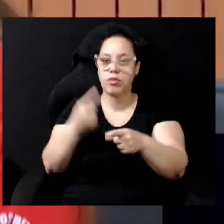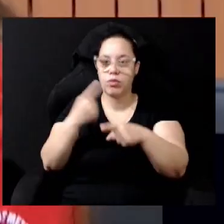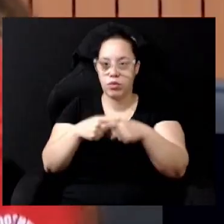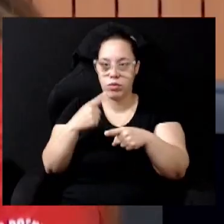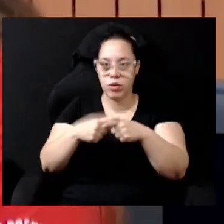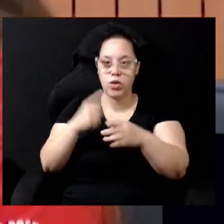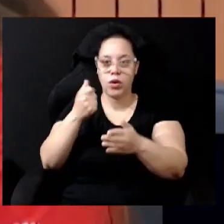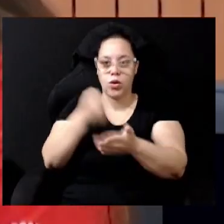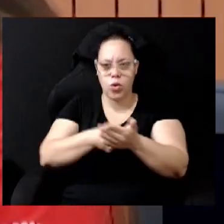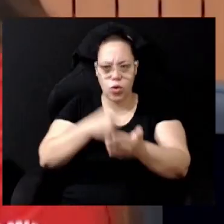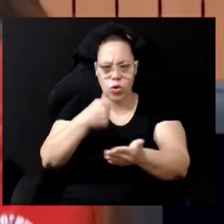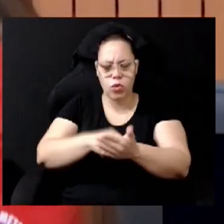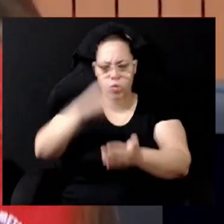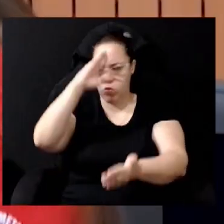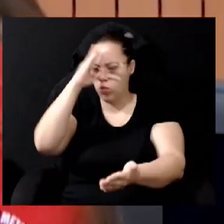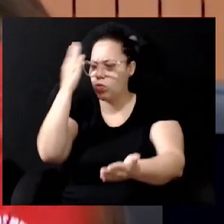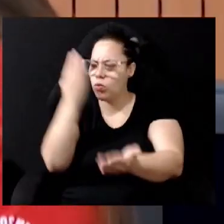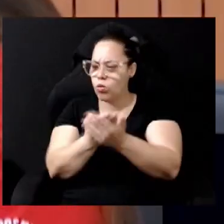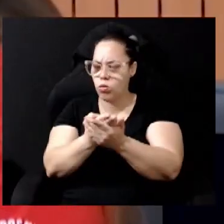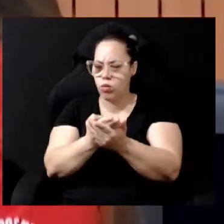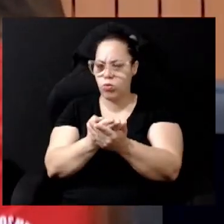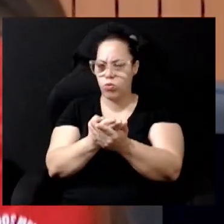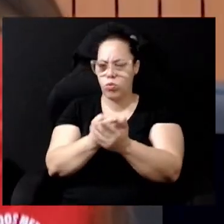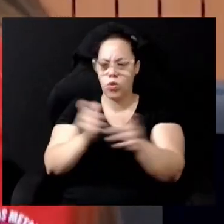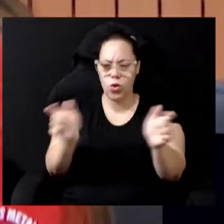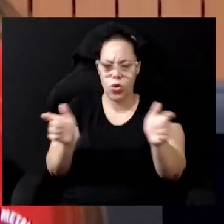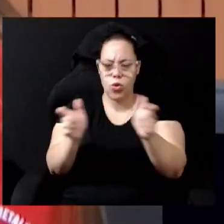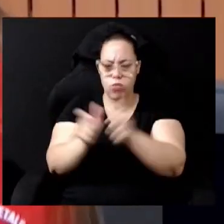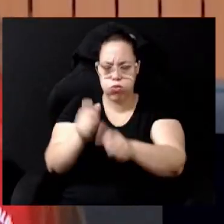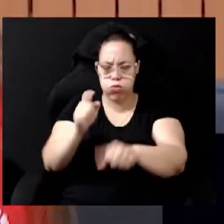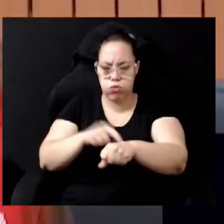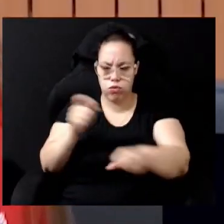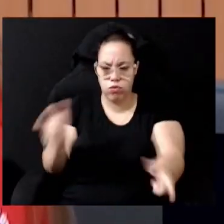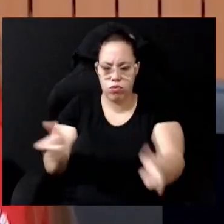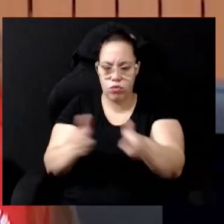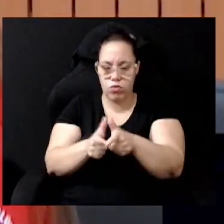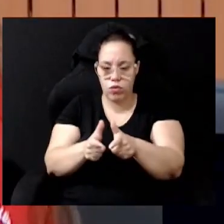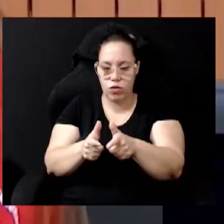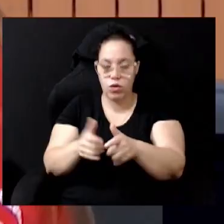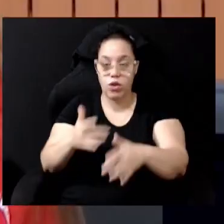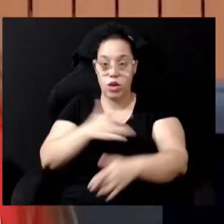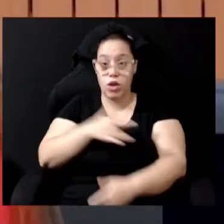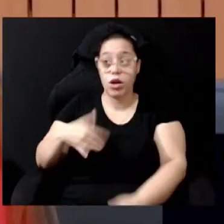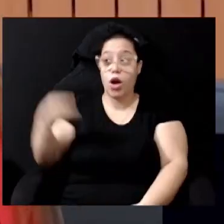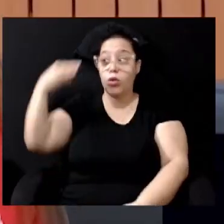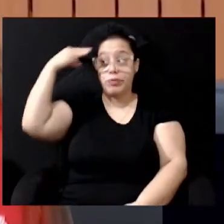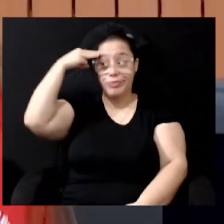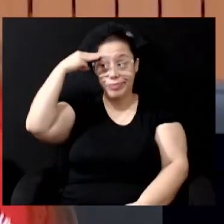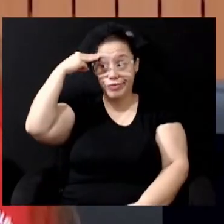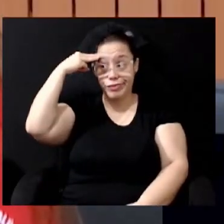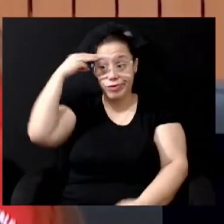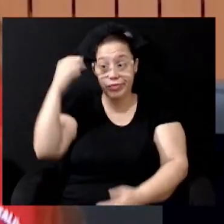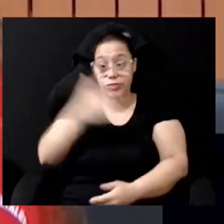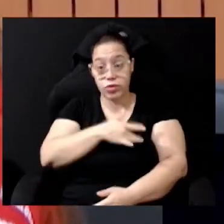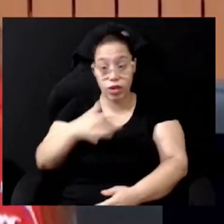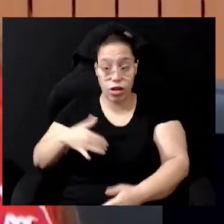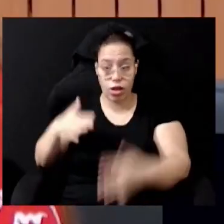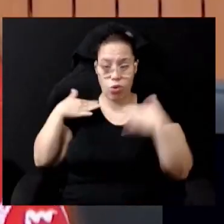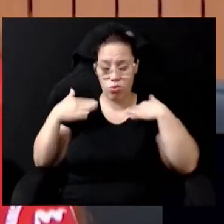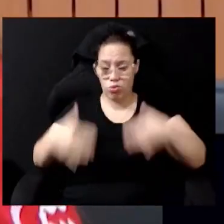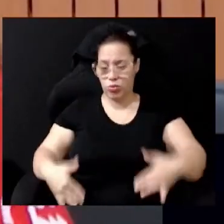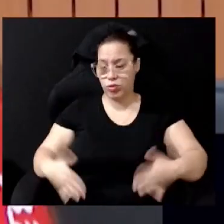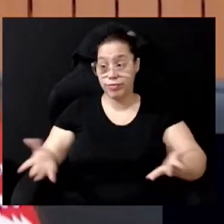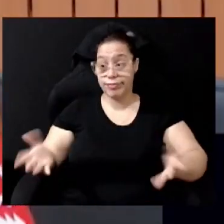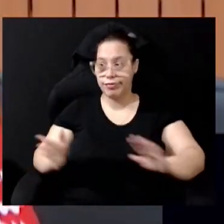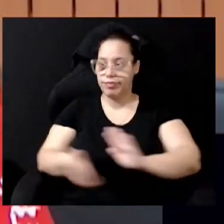nós acreditamos que a redução de jornada ela traz saúde mental, saúde física, né? Nós,